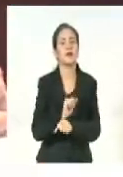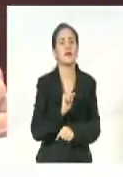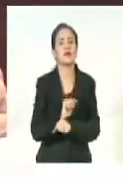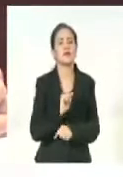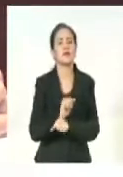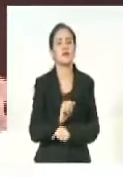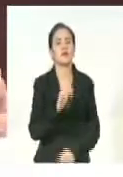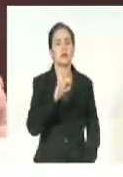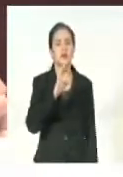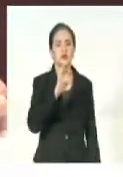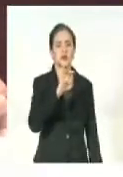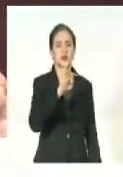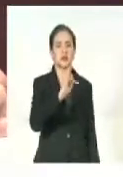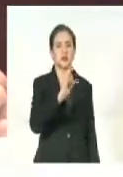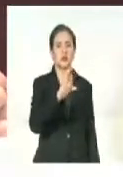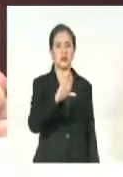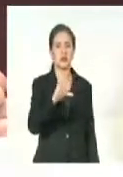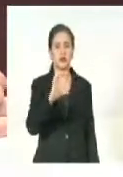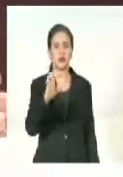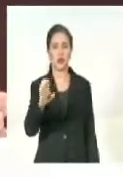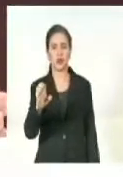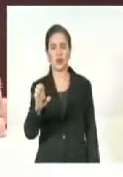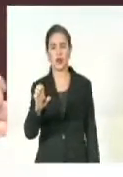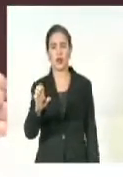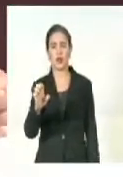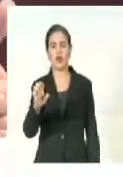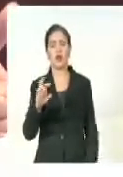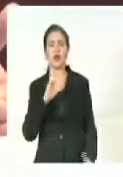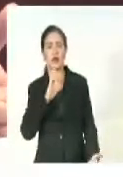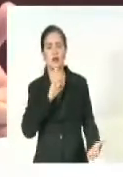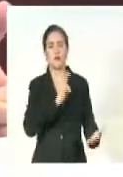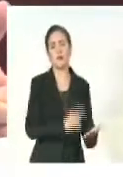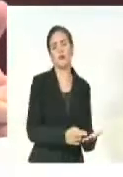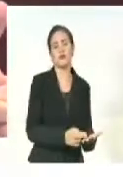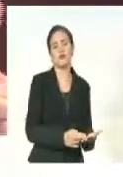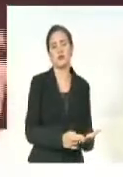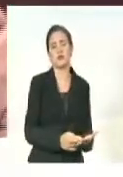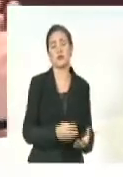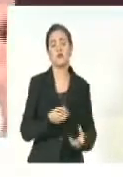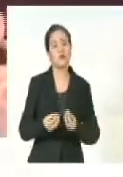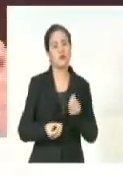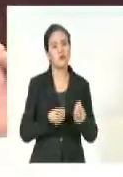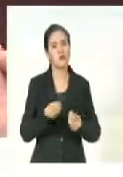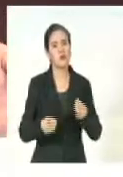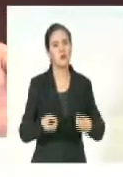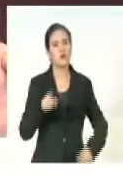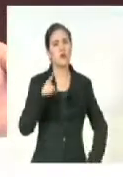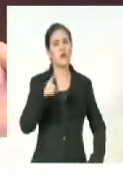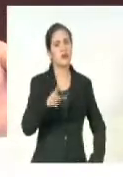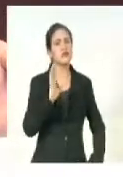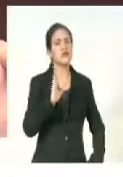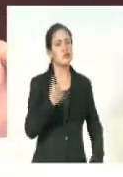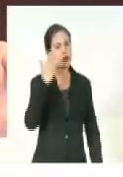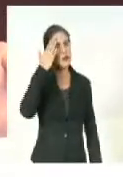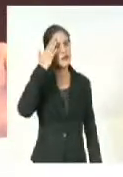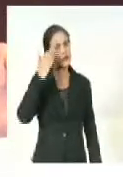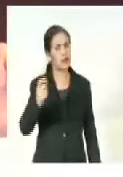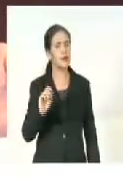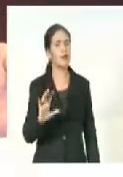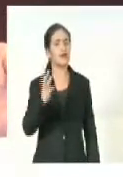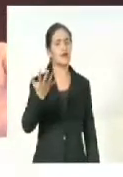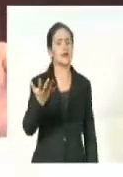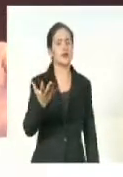Estado. Então, como é que, ao mesmo tempo, o senhor já fez o julgamento? Por que não esperar o tribunal